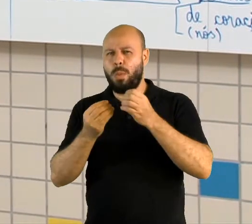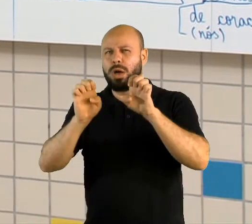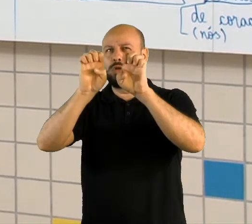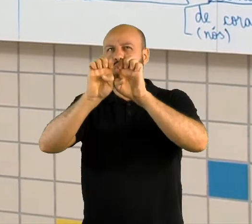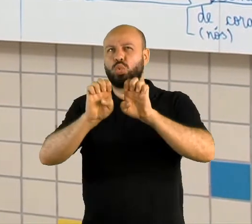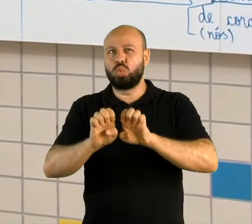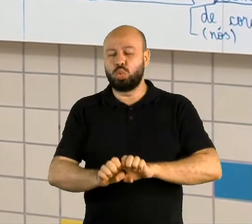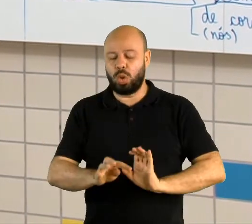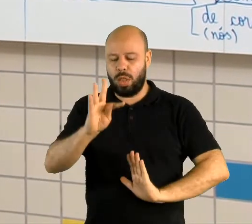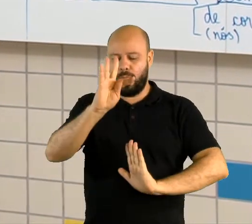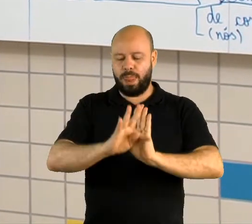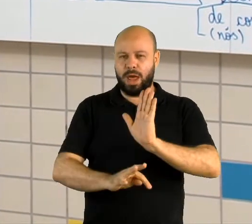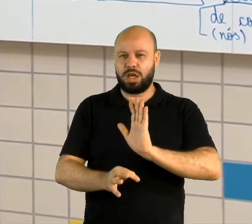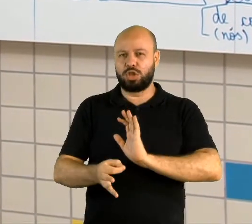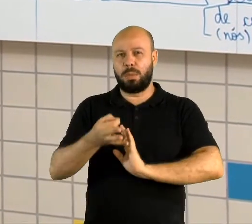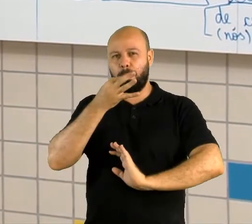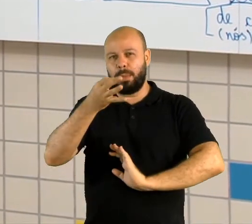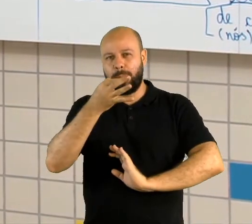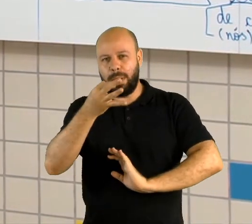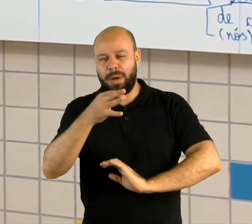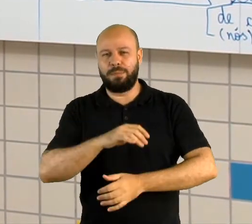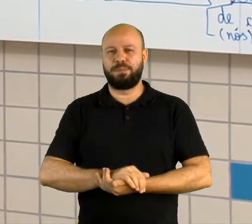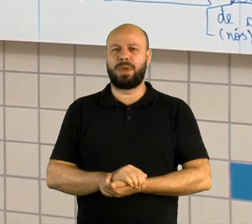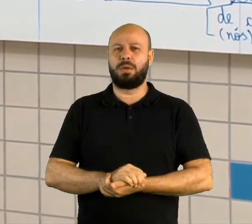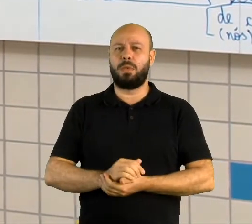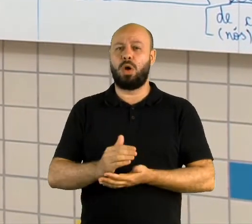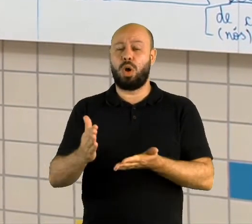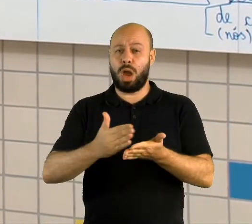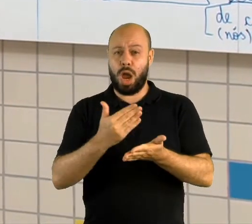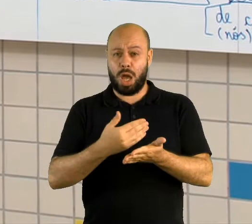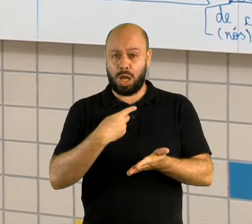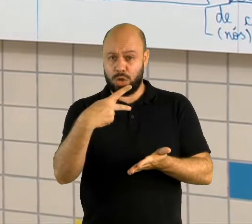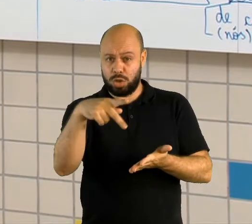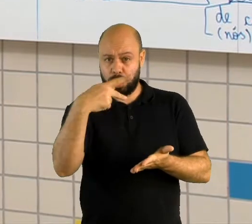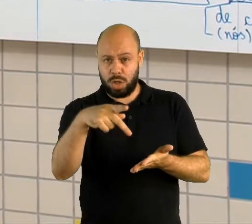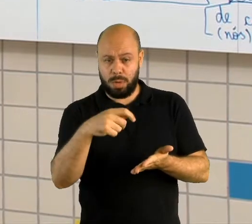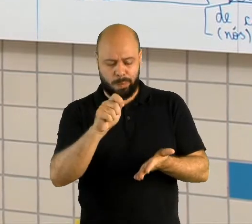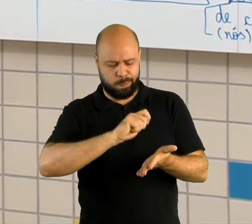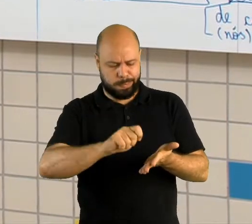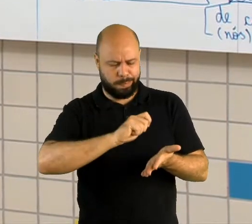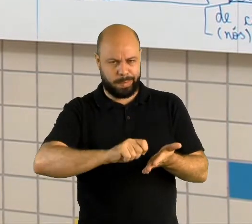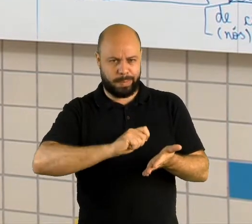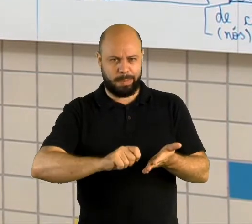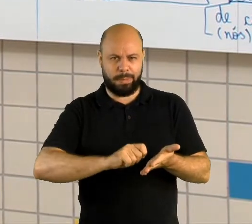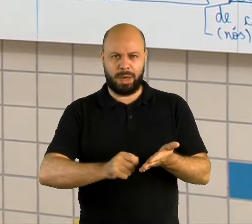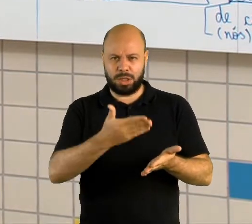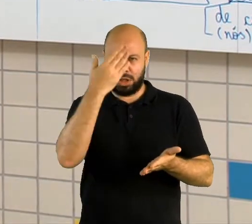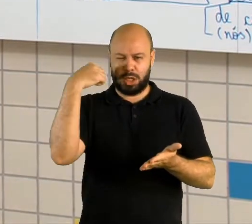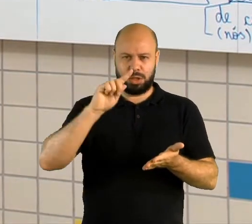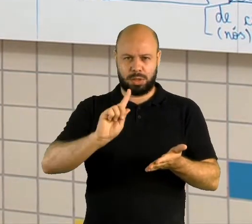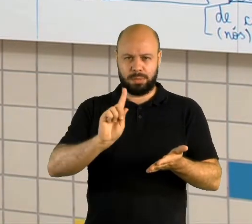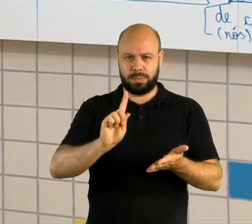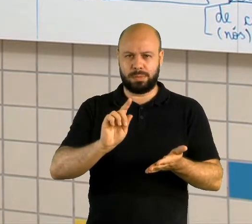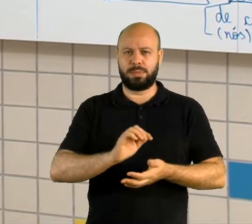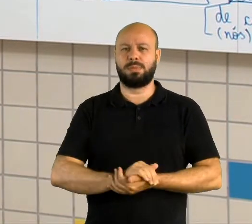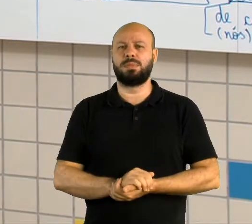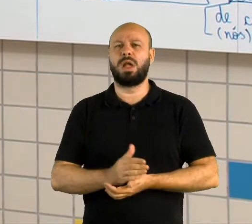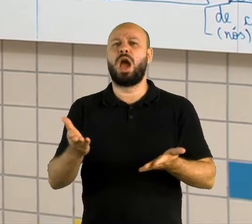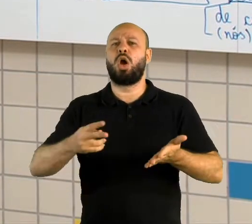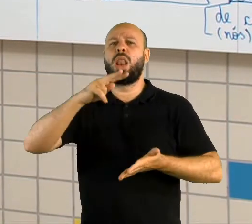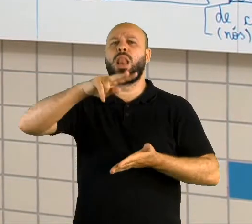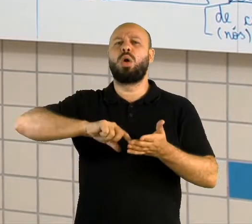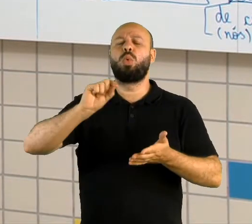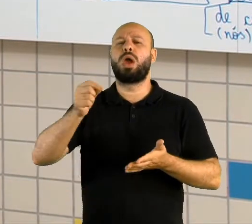texto argumentativo. Peguem o caderno de vocês, não esqueçam de anotar. E agora, nós vamos ler